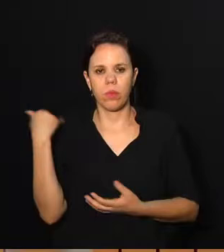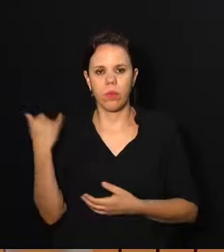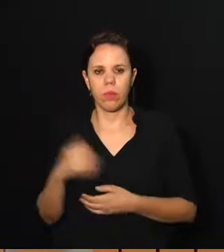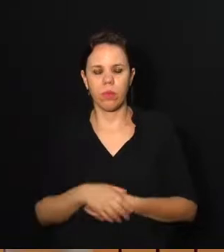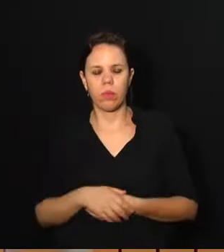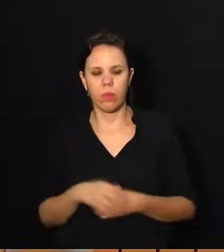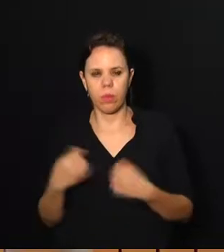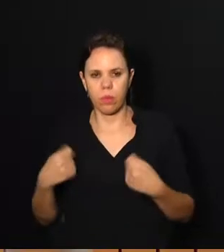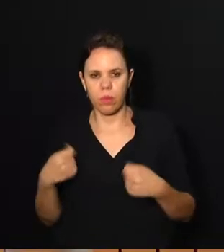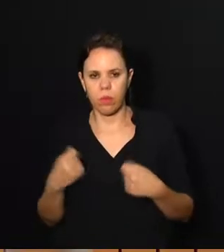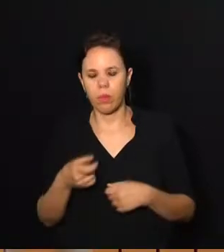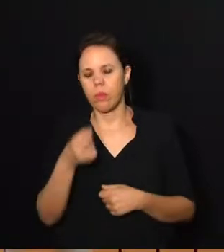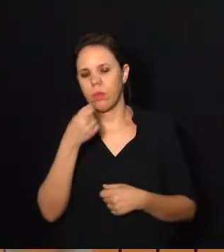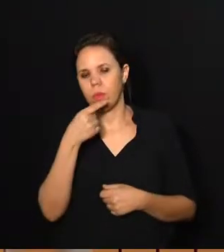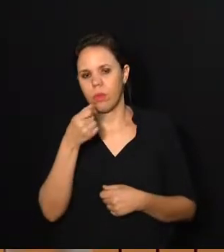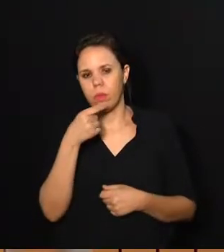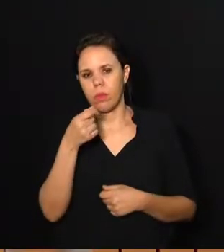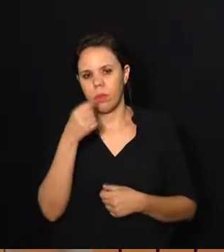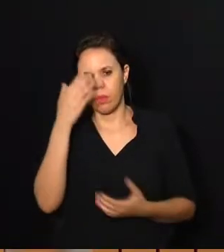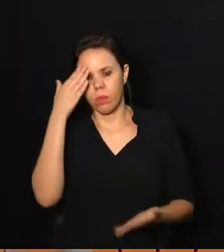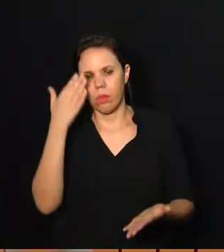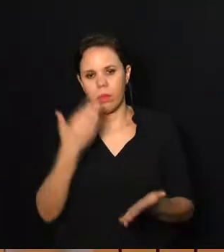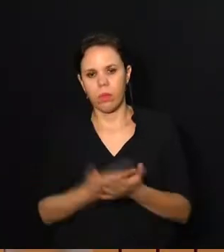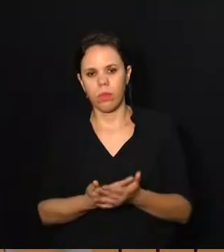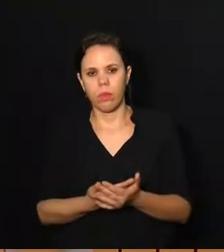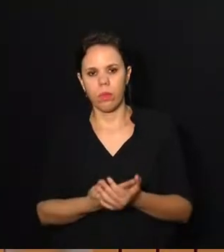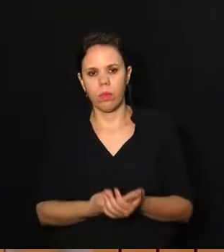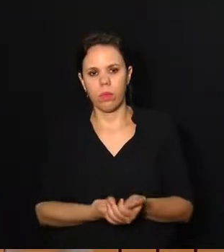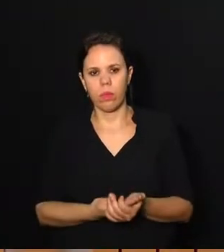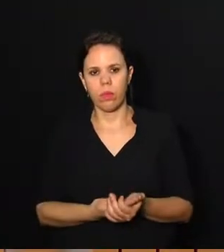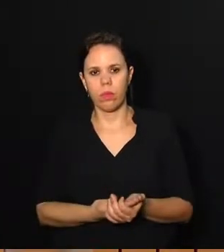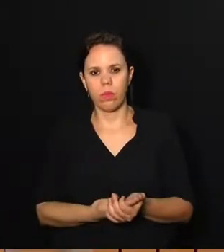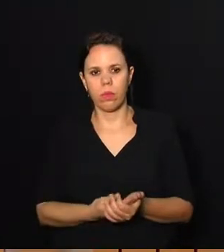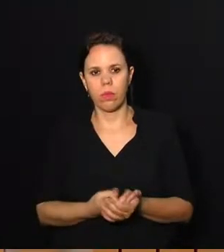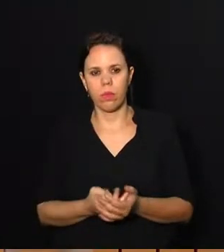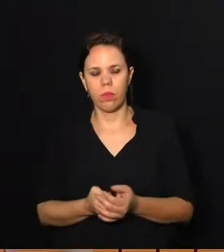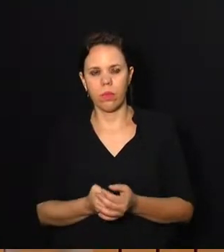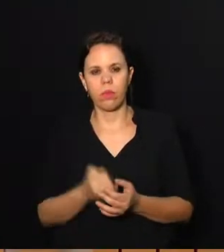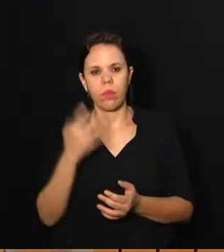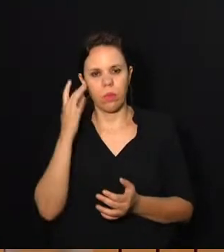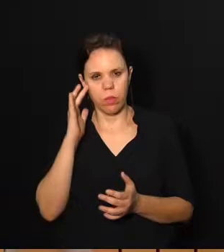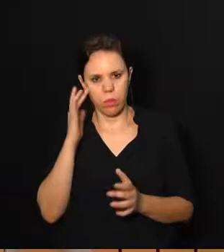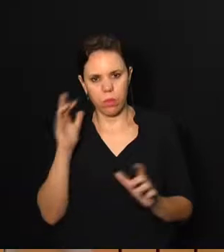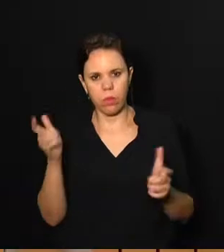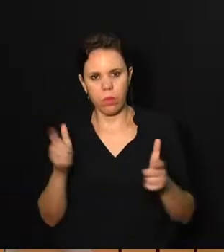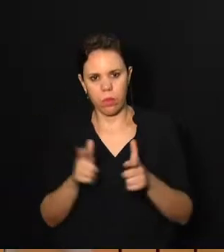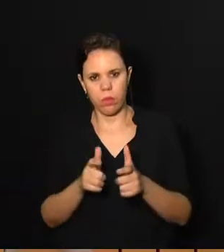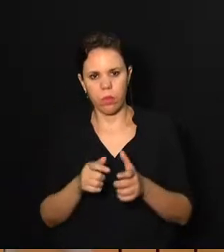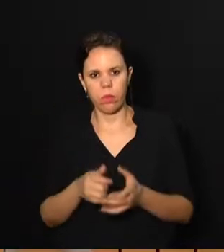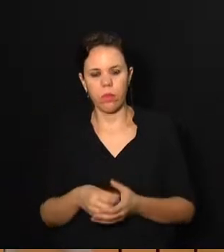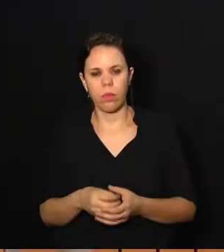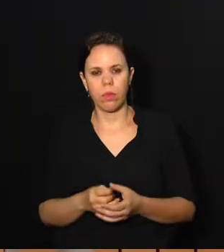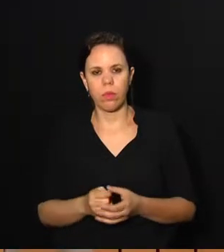necessitam medicamento. Eu acredito que vai diminuir bastante